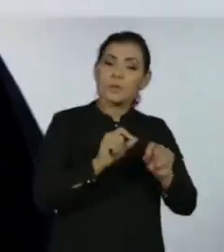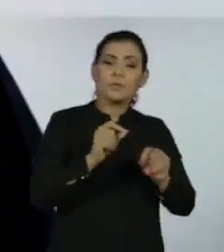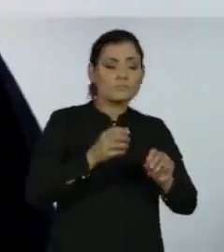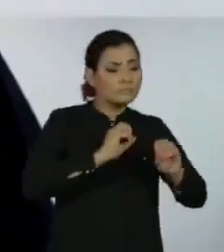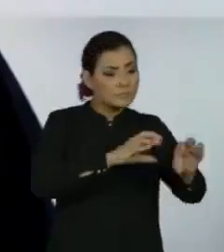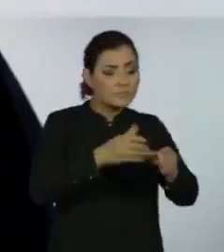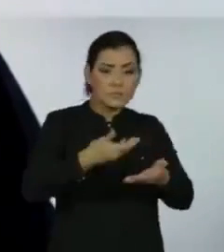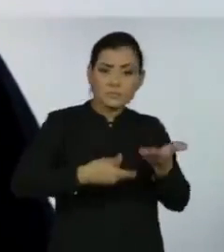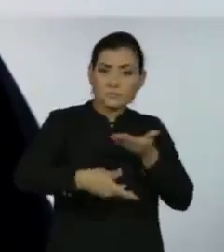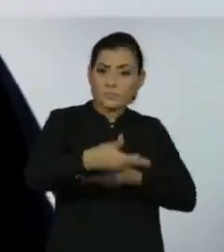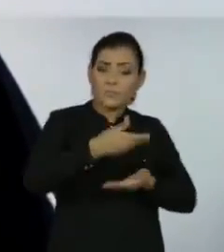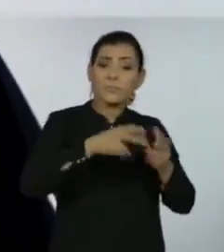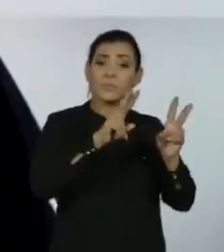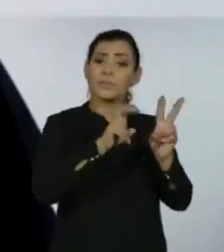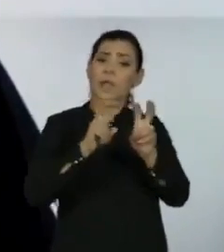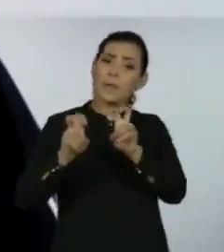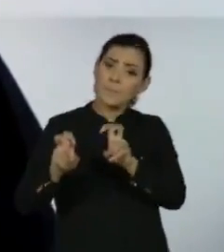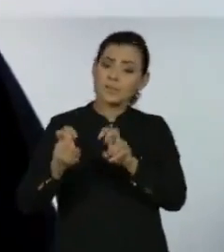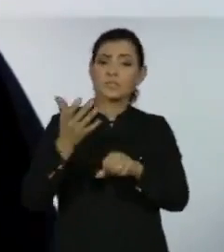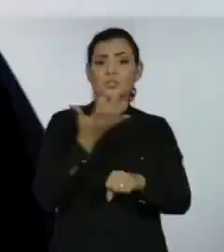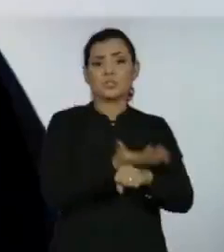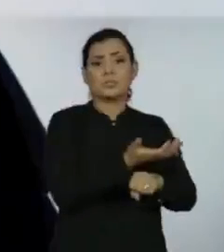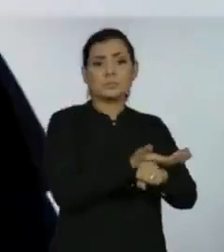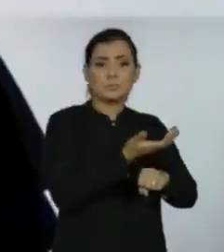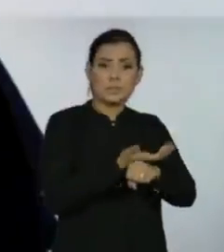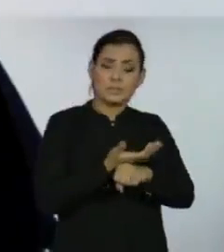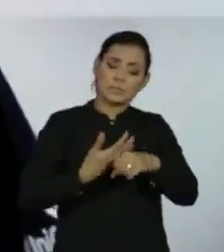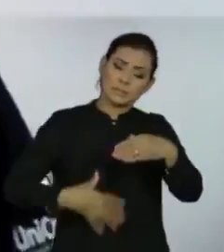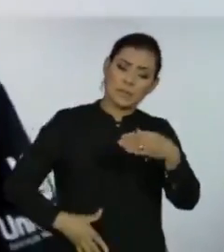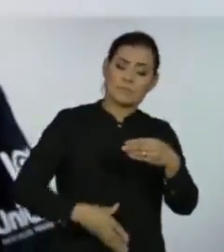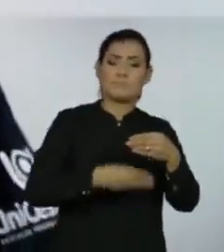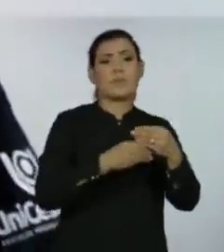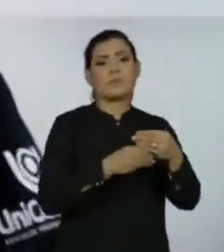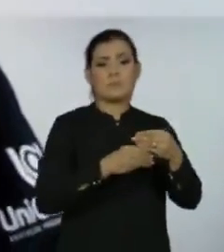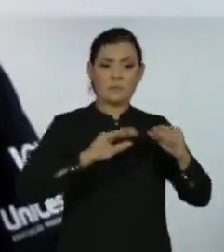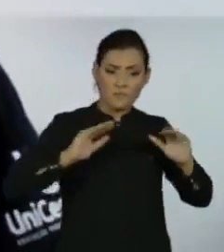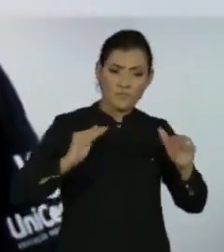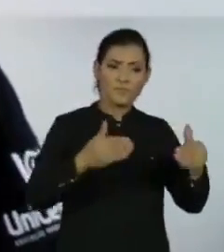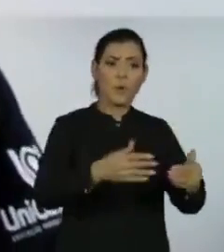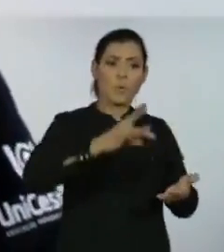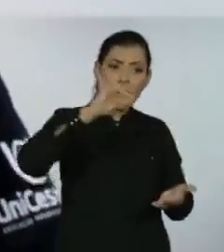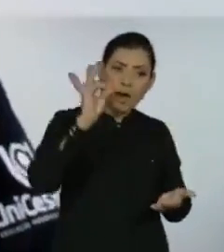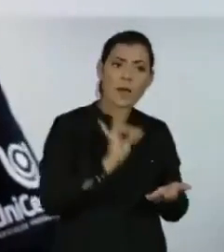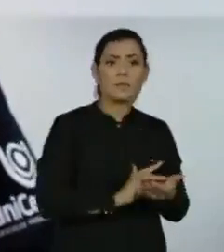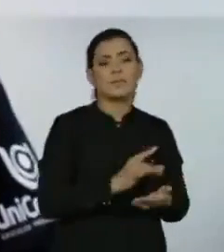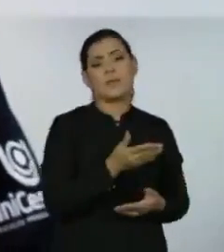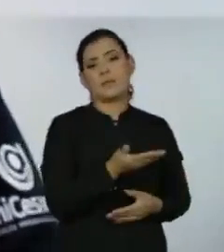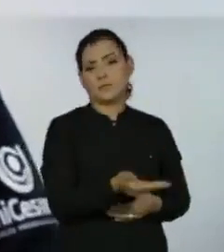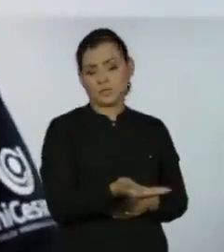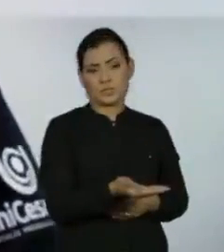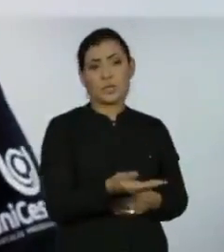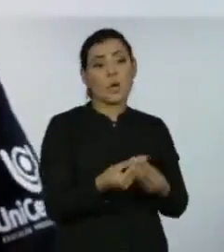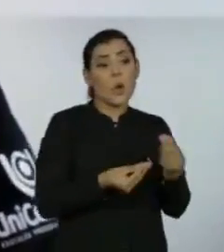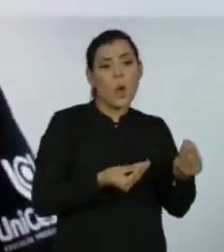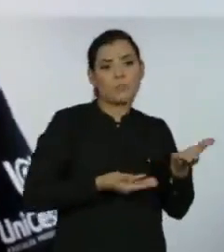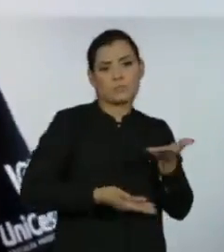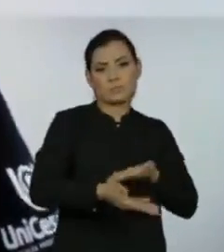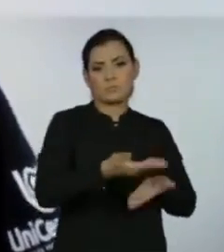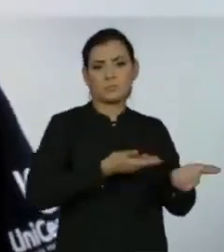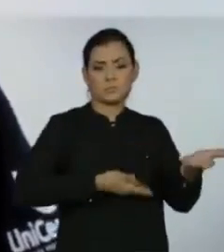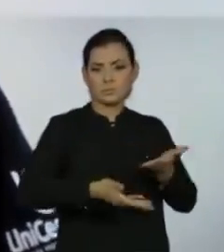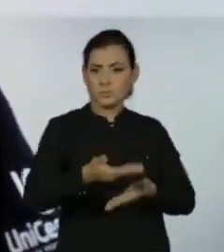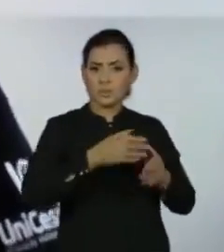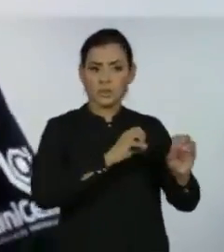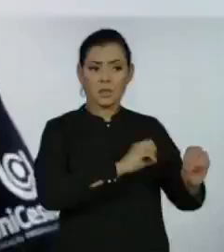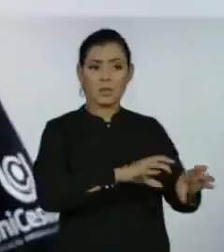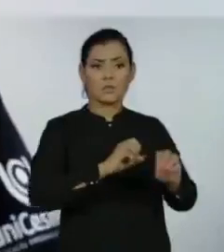ensino-aprendizagem, temáticas, disciplinas, emendas, que olhem para a realidade também de como lidar e como ter